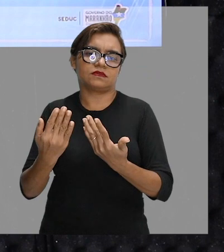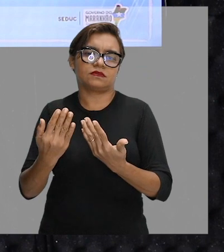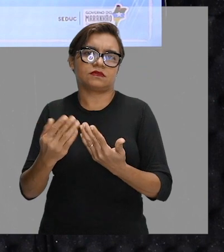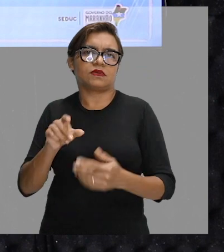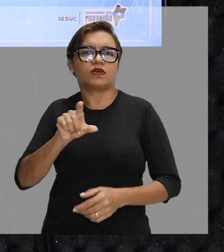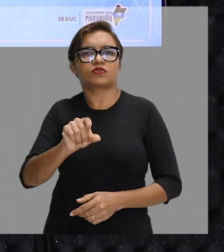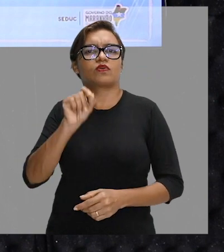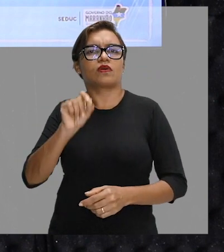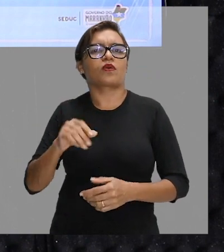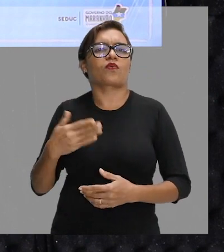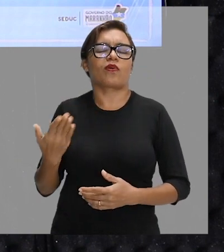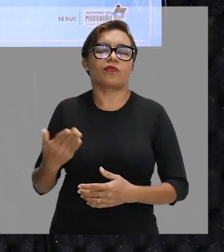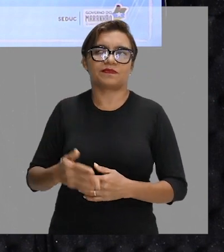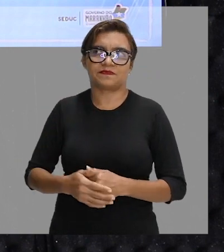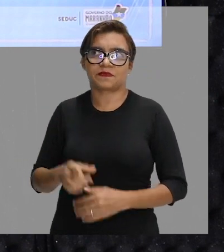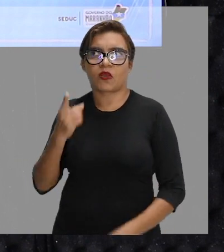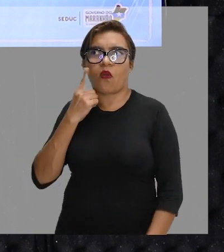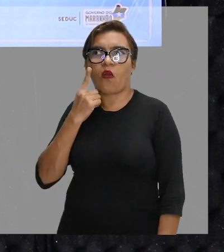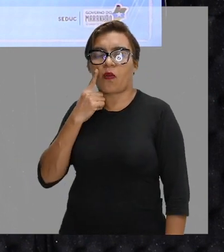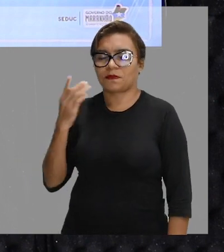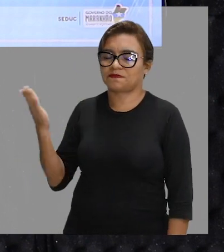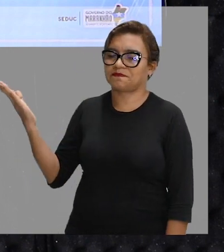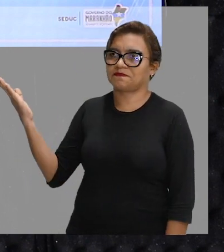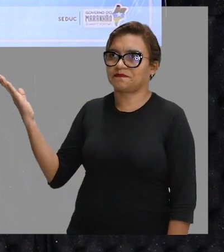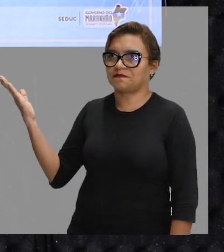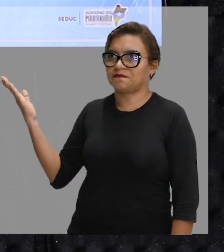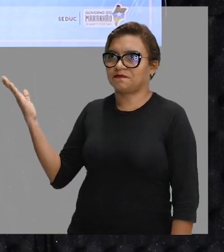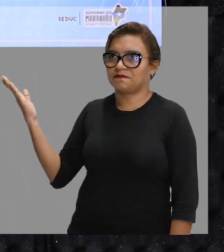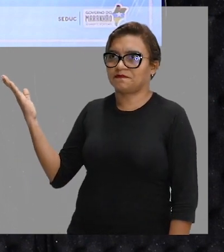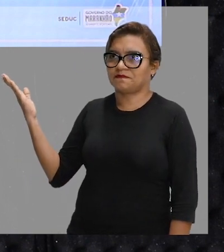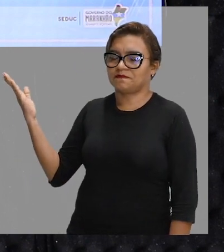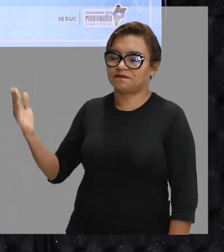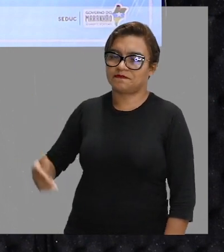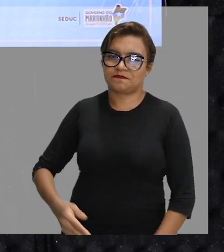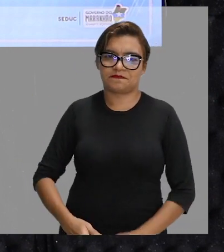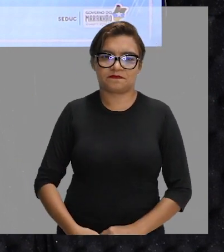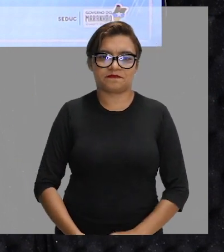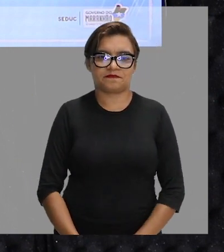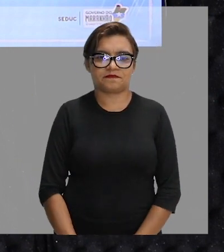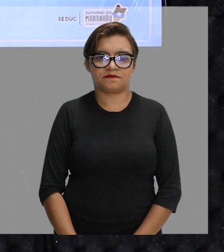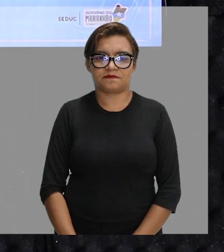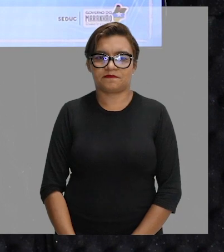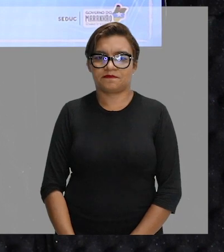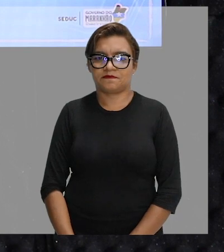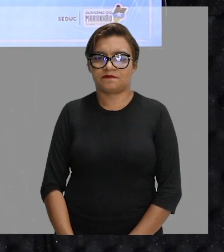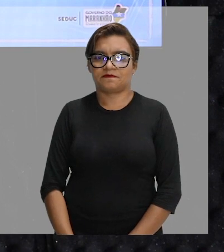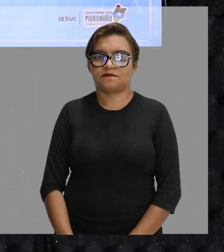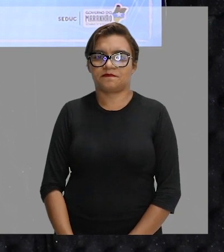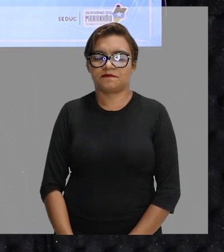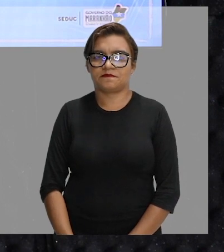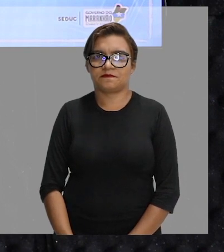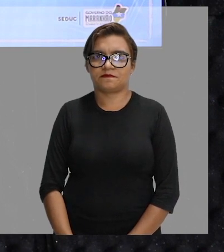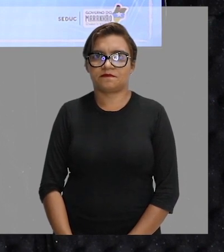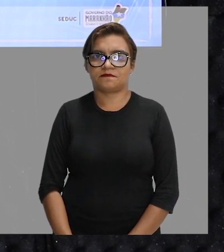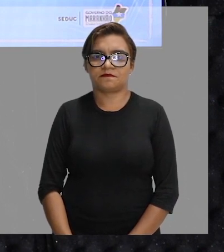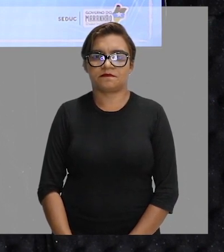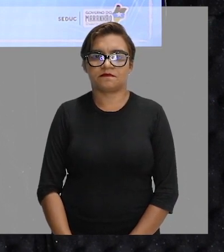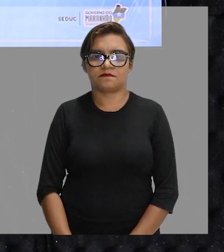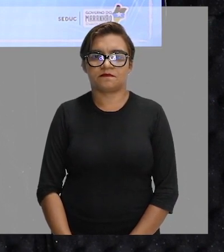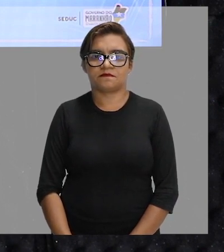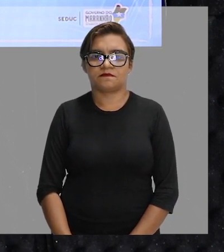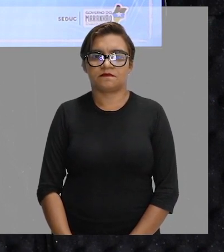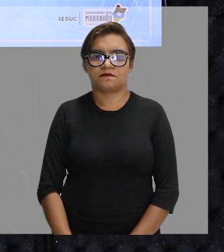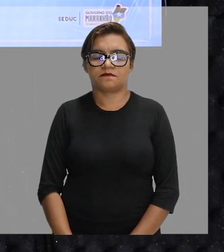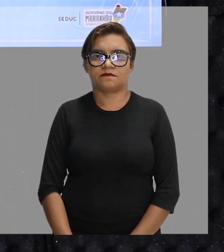soluções? Então, nós temos aqui solução 0,1 mol de glicose,